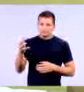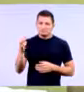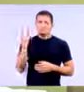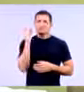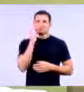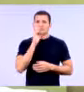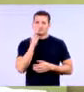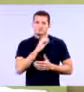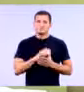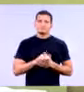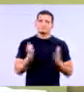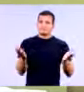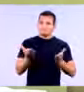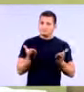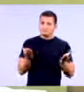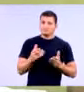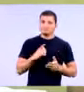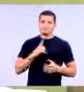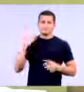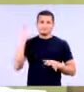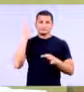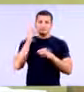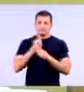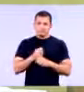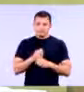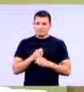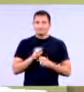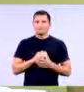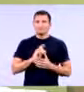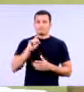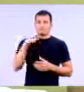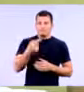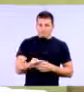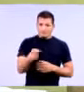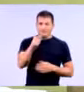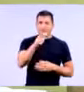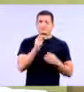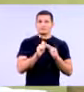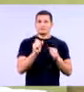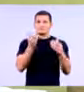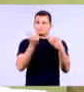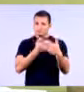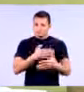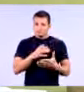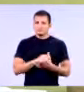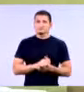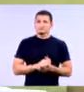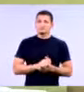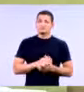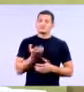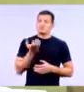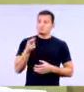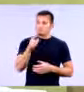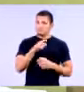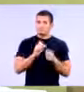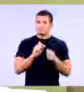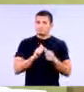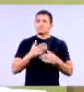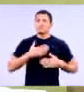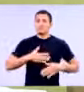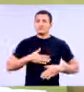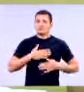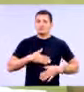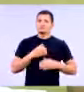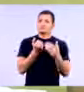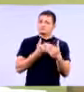estamos, né, na revisão e logo mais vocês irão fazer a prova de vocês. Espero que vocês façam uma prova com bastante tranquilidade, porque tá,